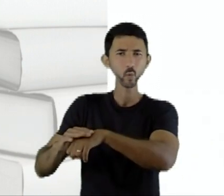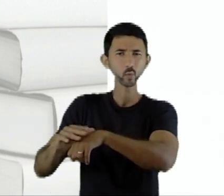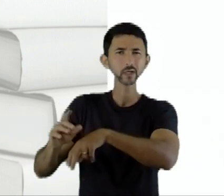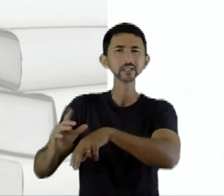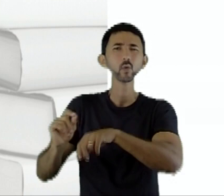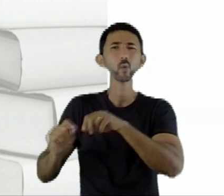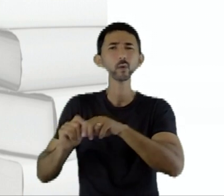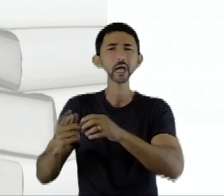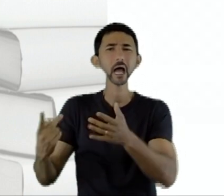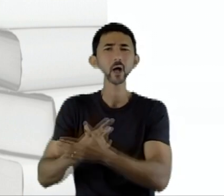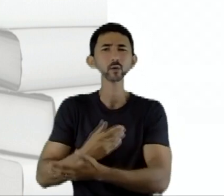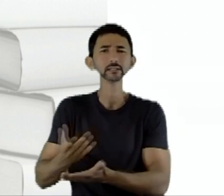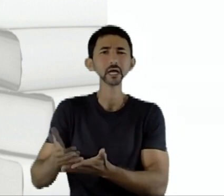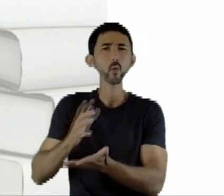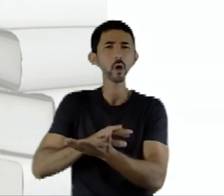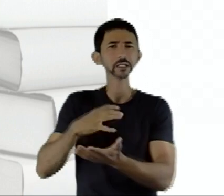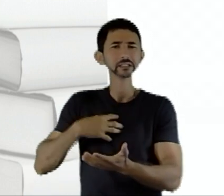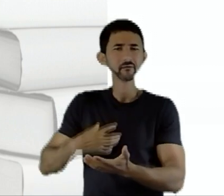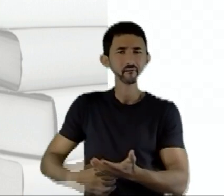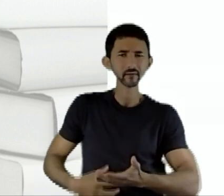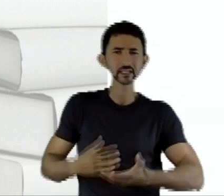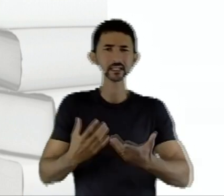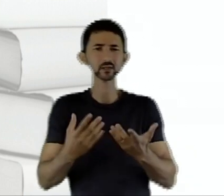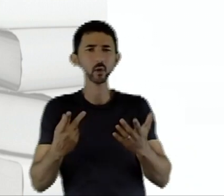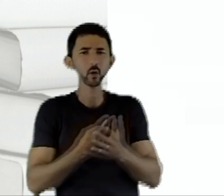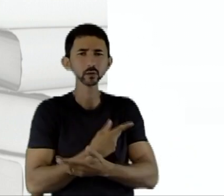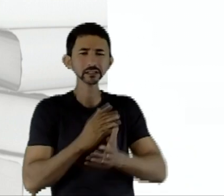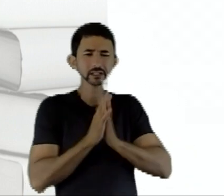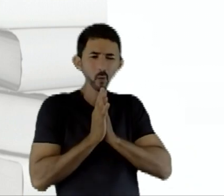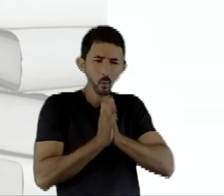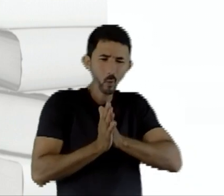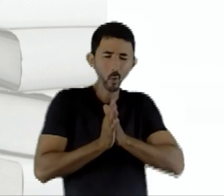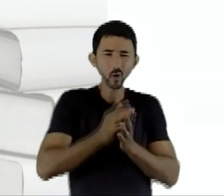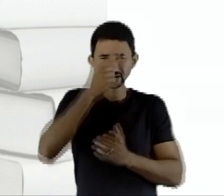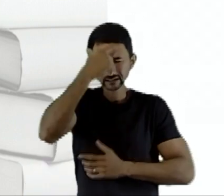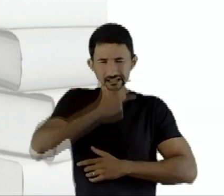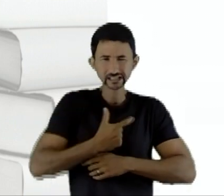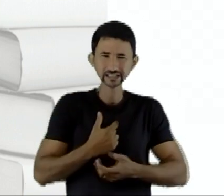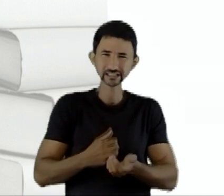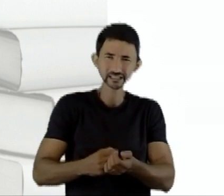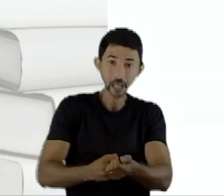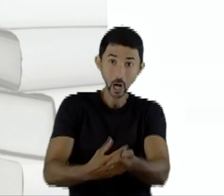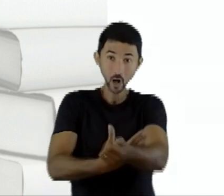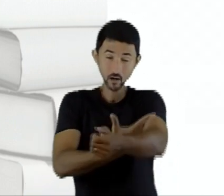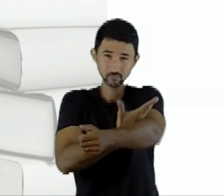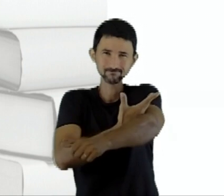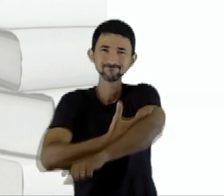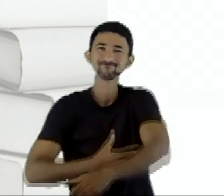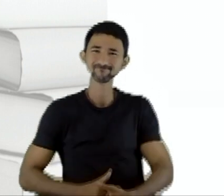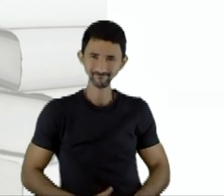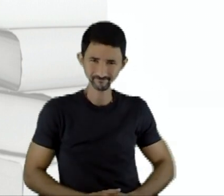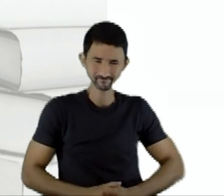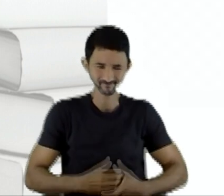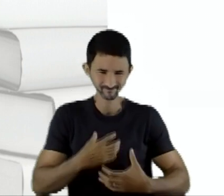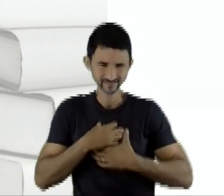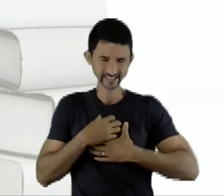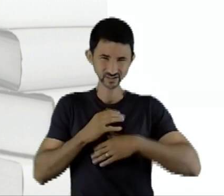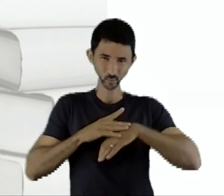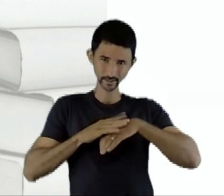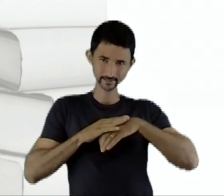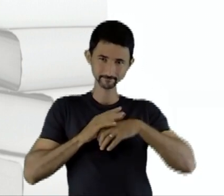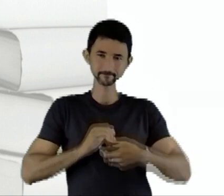que aconteceu antes do físico, o que aconteceu com o humor, as emoções do corpo e sensações que somatizaram doenças no